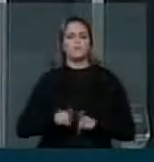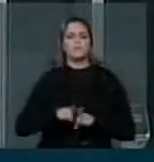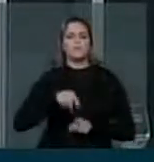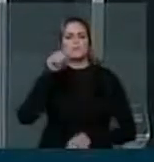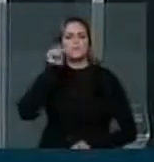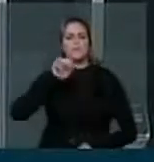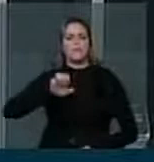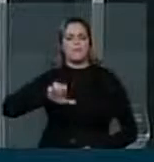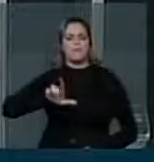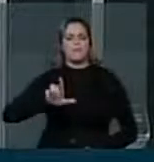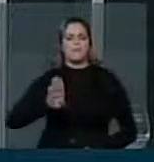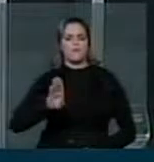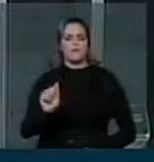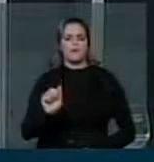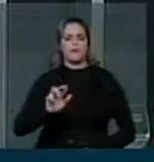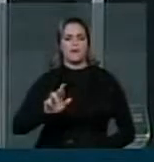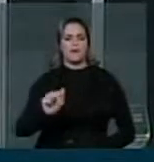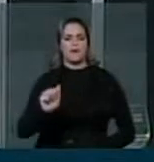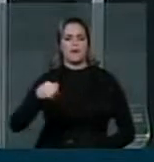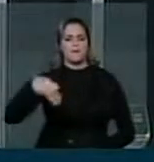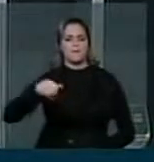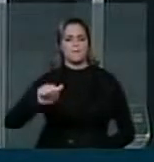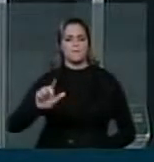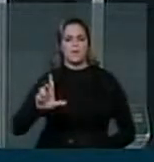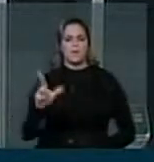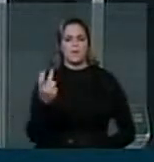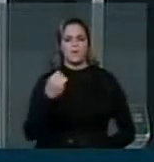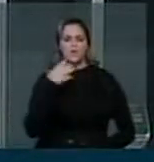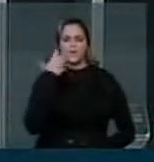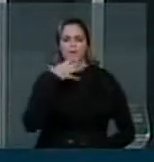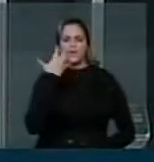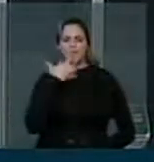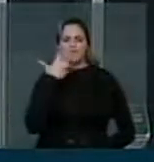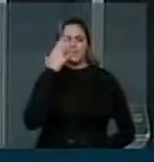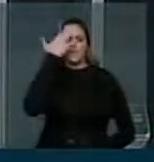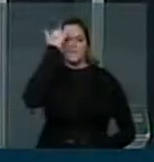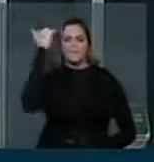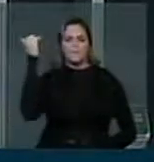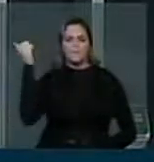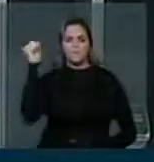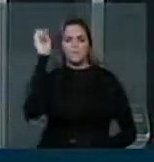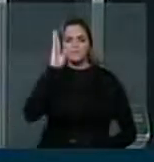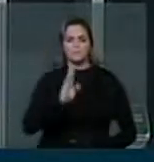Ramalho, uma das mais importantes intérpretes da música brasileira,